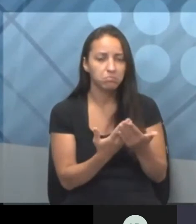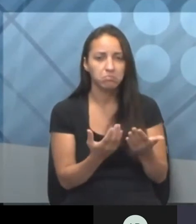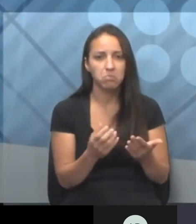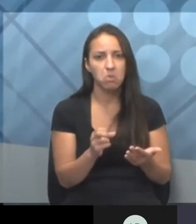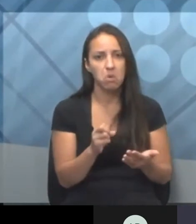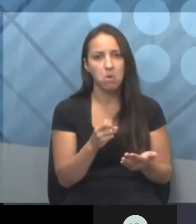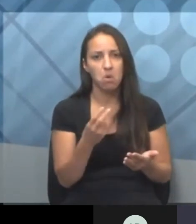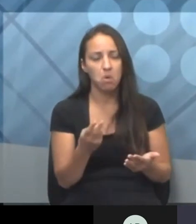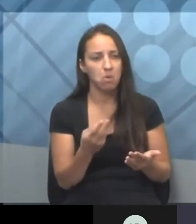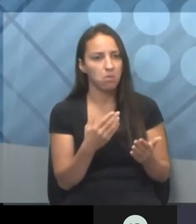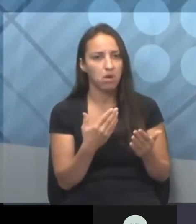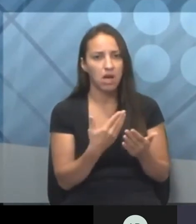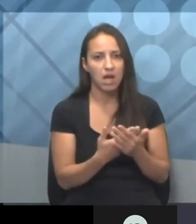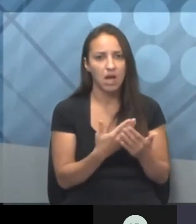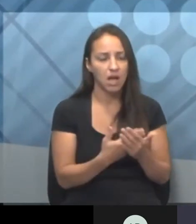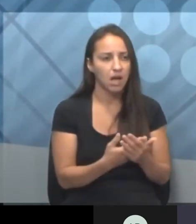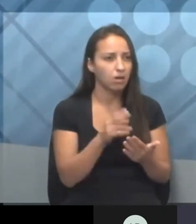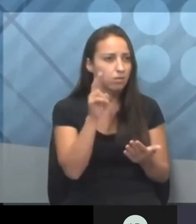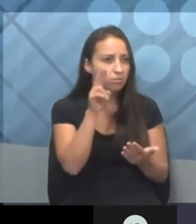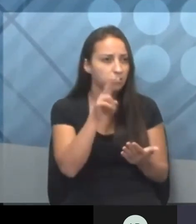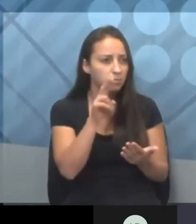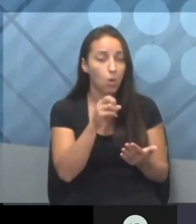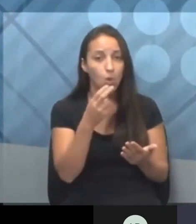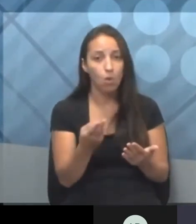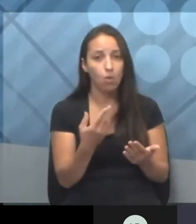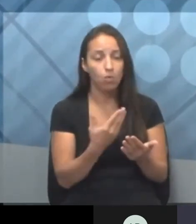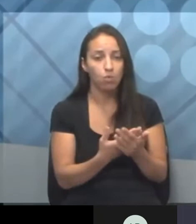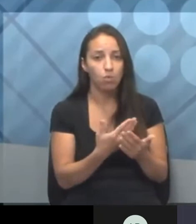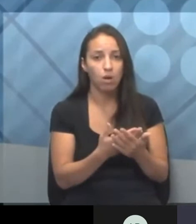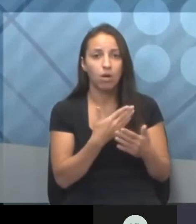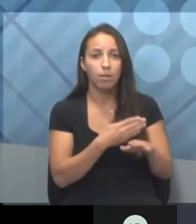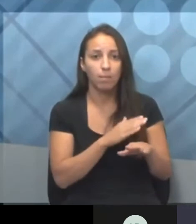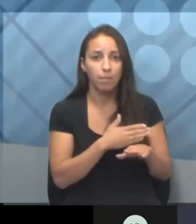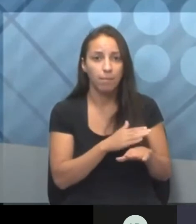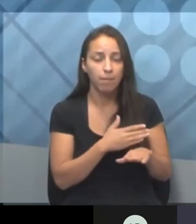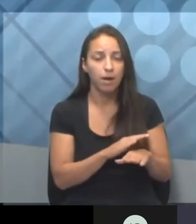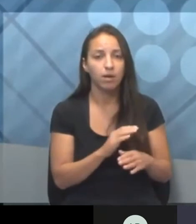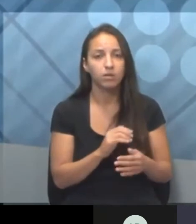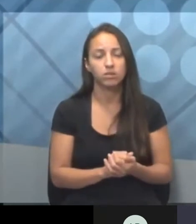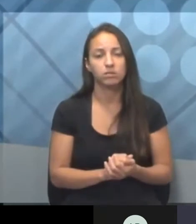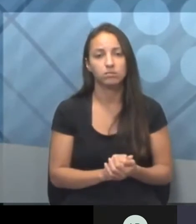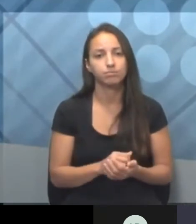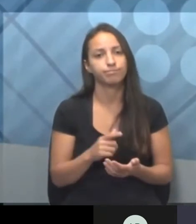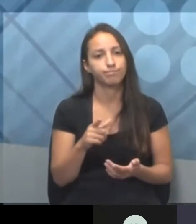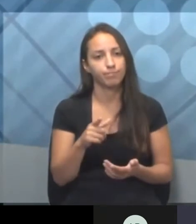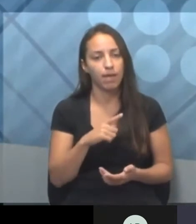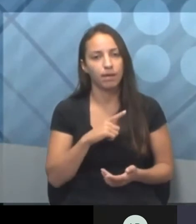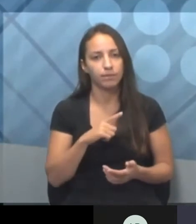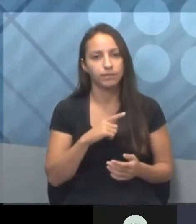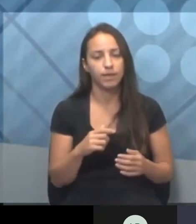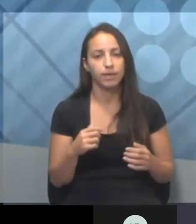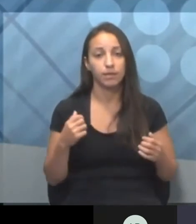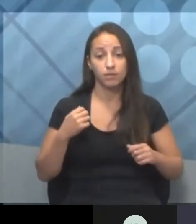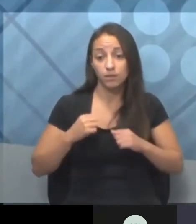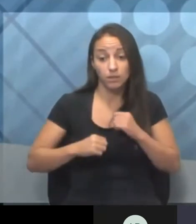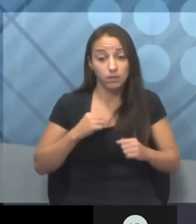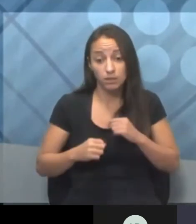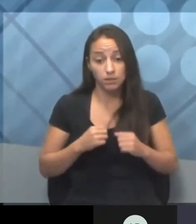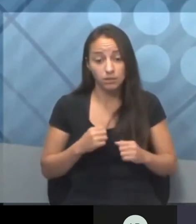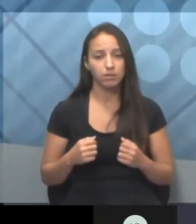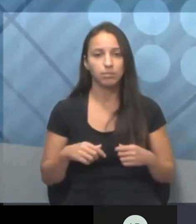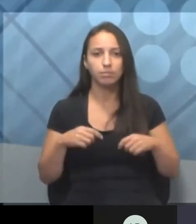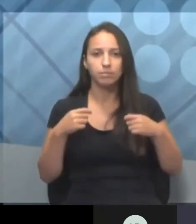iniciando por aulas teóricas ou por aulas esportivas de educação física, ela vai estar gastando energia. Então, chega no